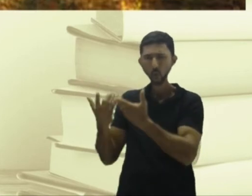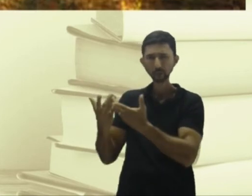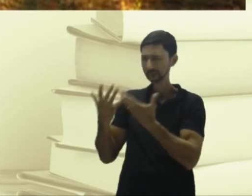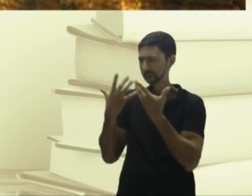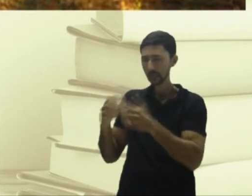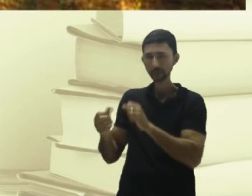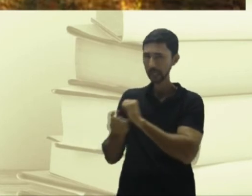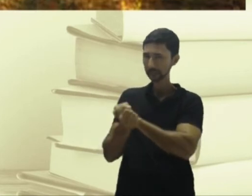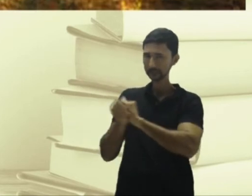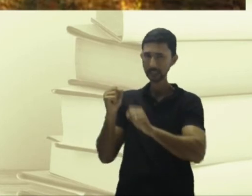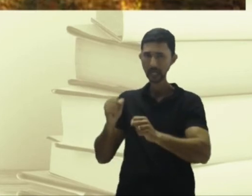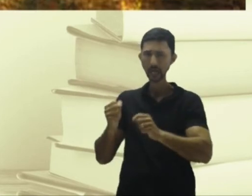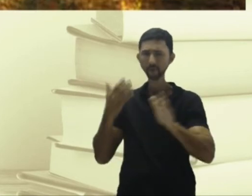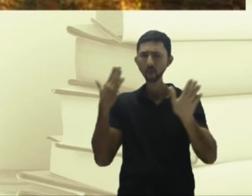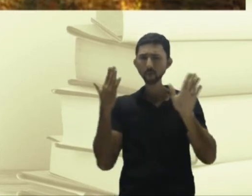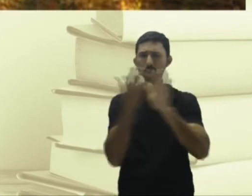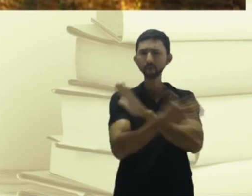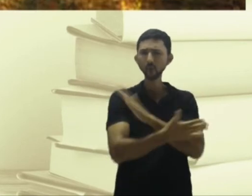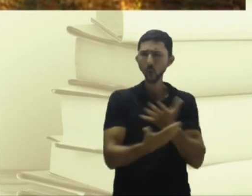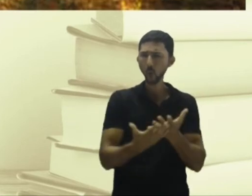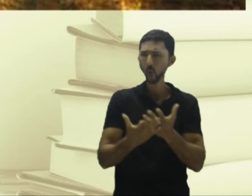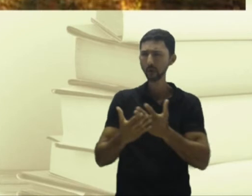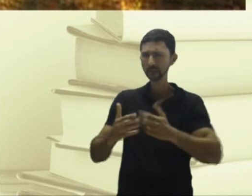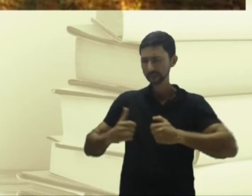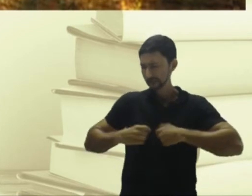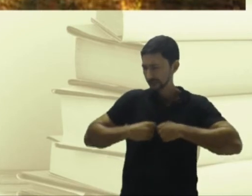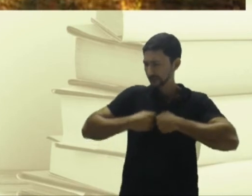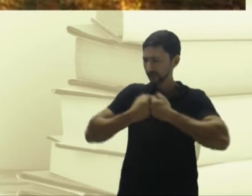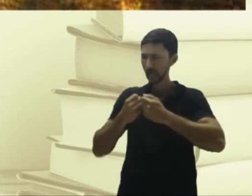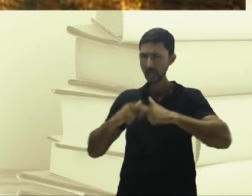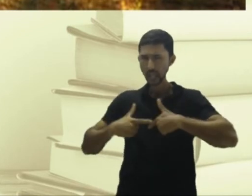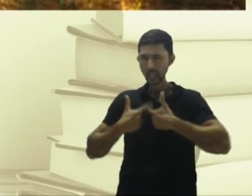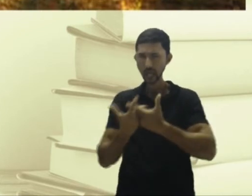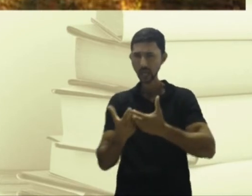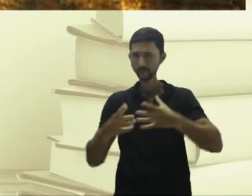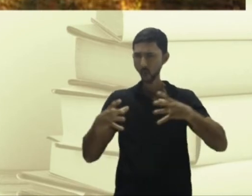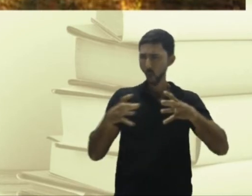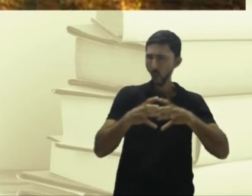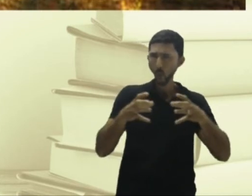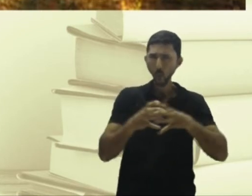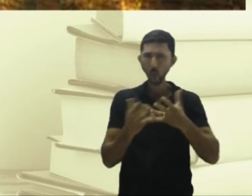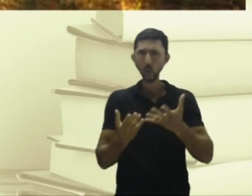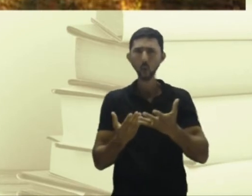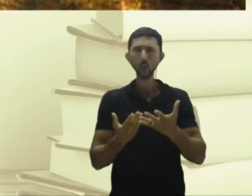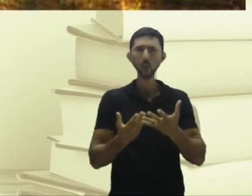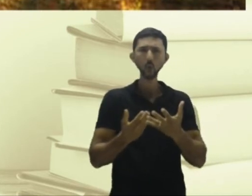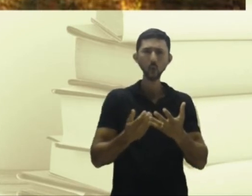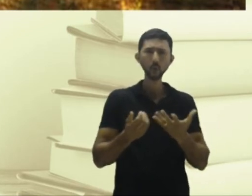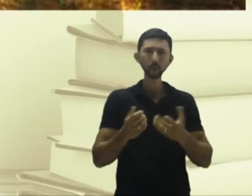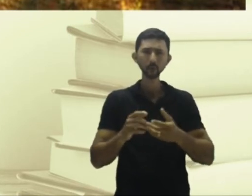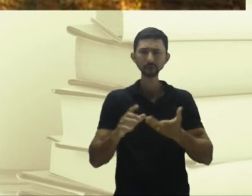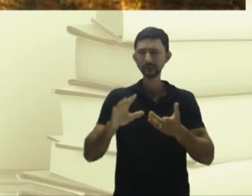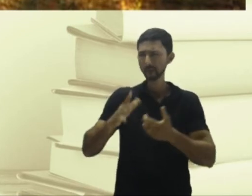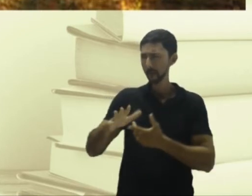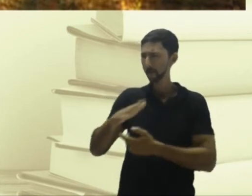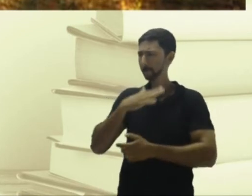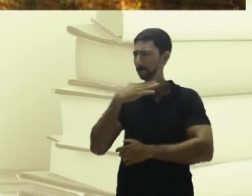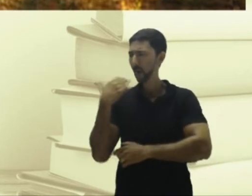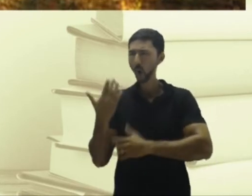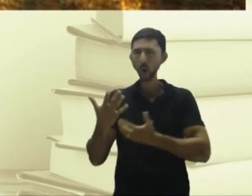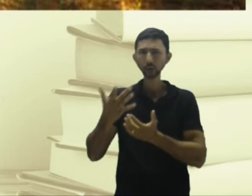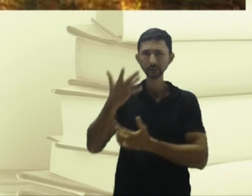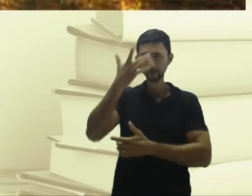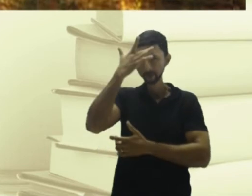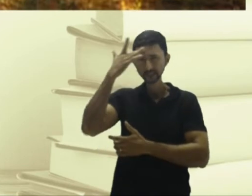escravizado. Fugas, rebeliões, formação de quilombos, assassinato de senhores e